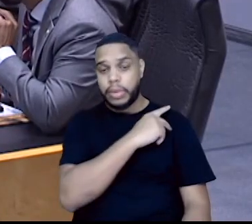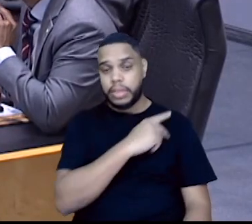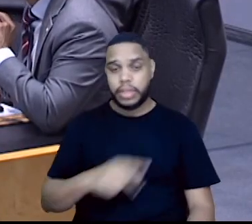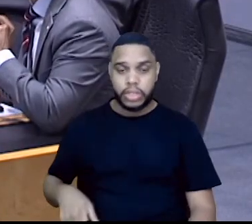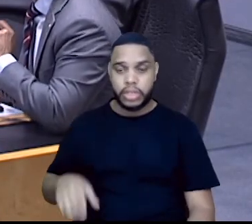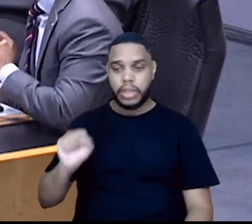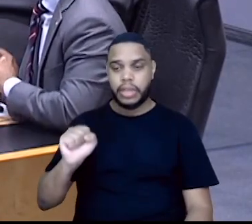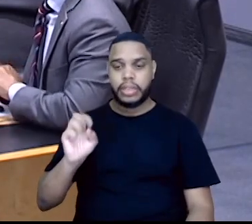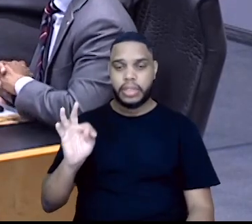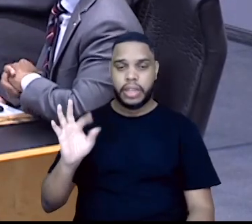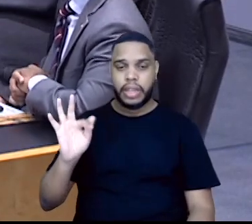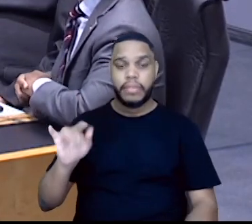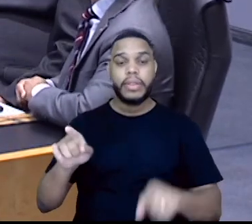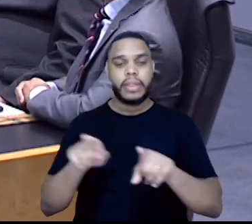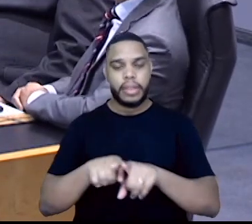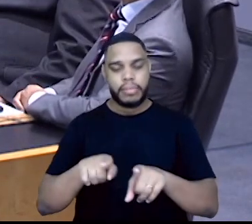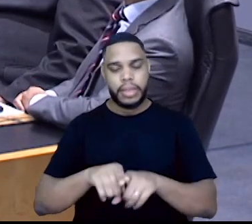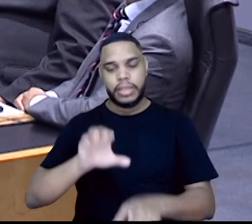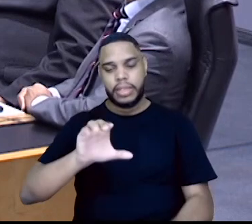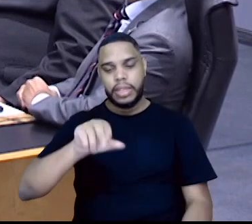do CNJ.